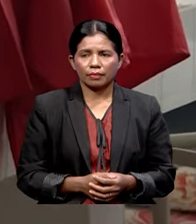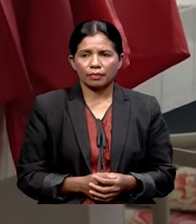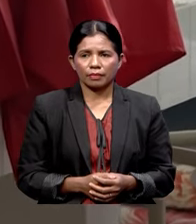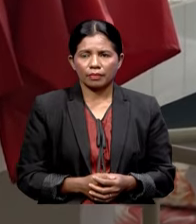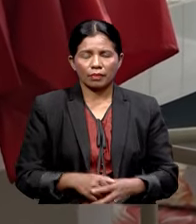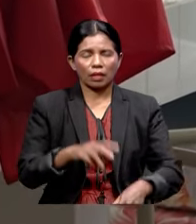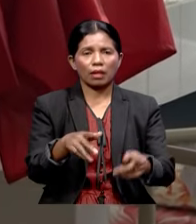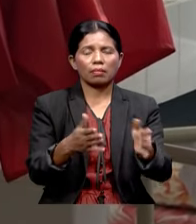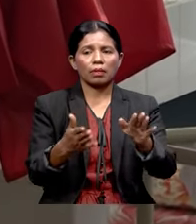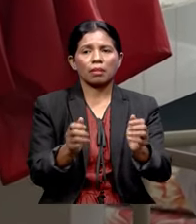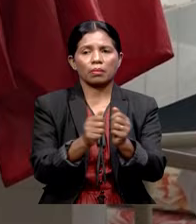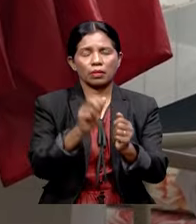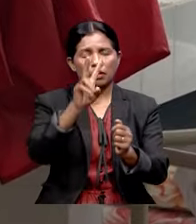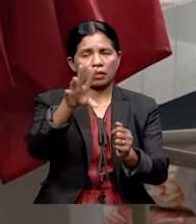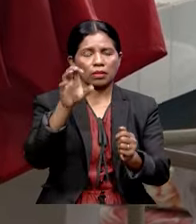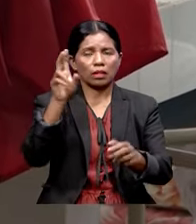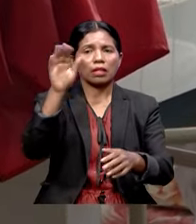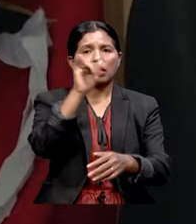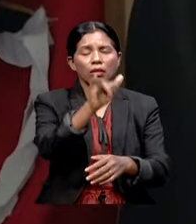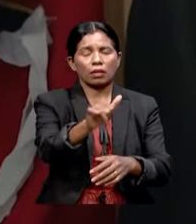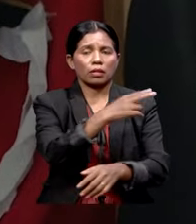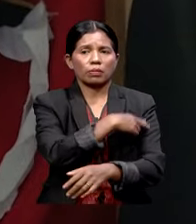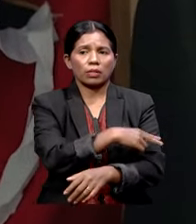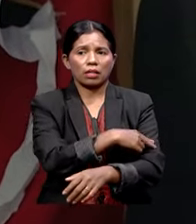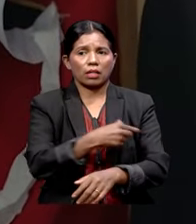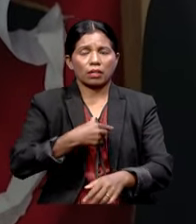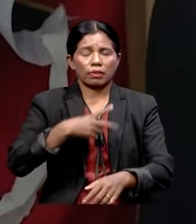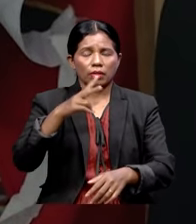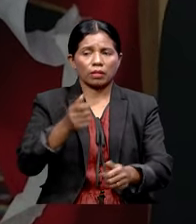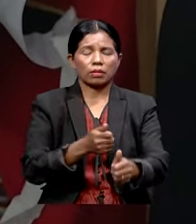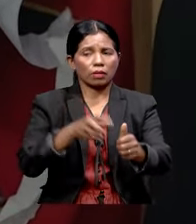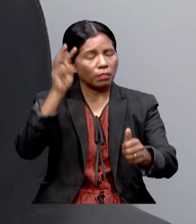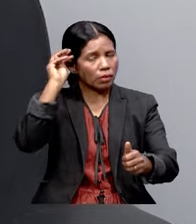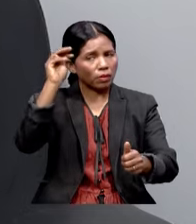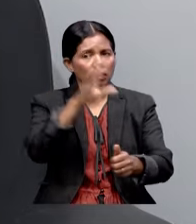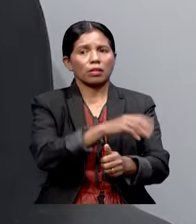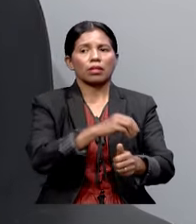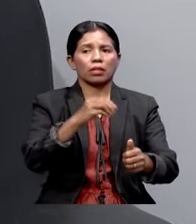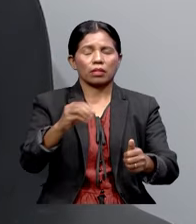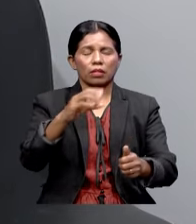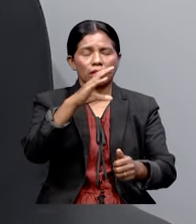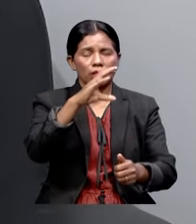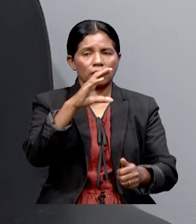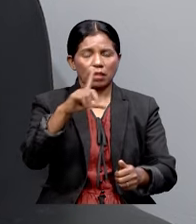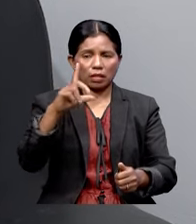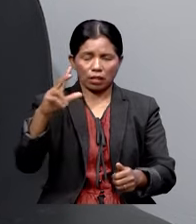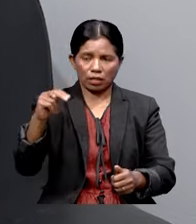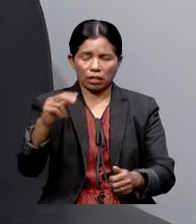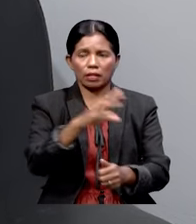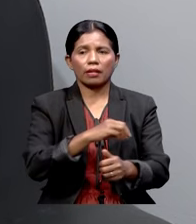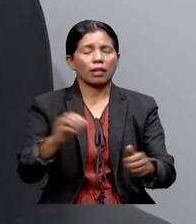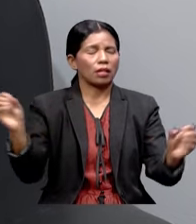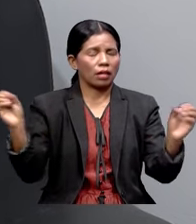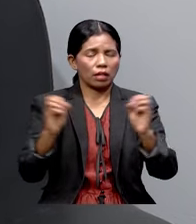Materuim quase a Tussrua Neberai Hela e a Hospital Nacional Guido Valadares, do ministro dos Assuntos dos Combatentes de Libertação Nacional,